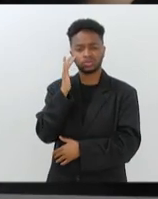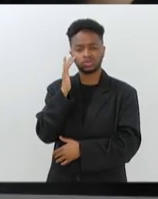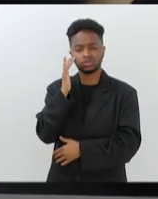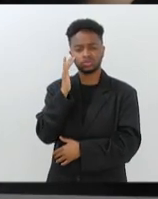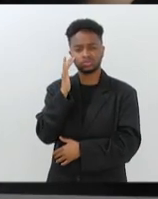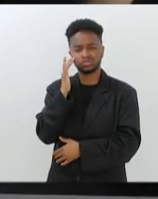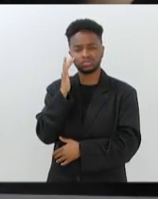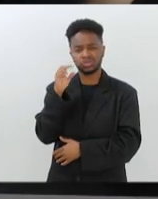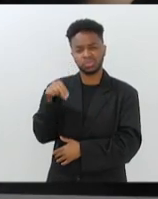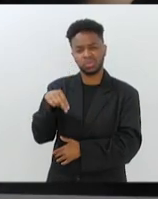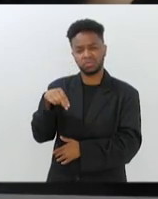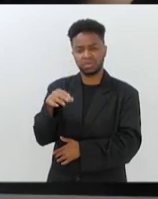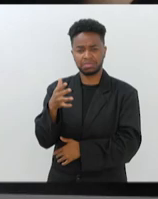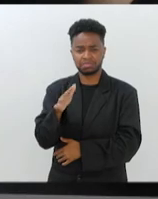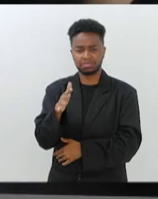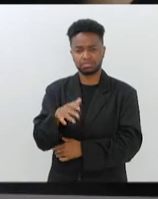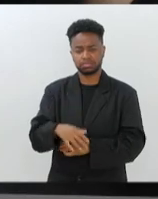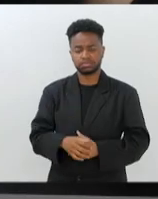para